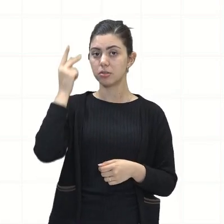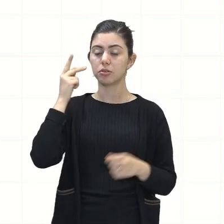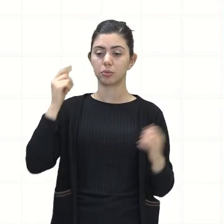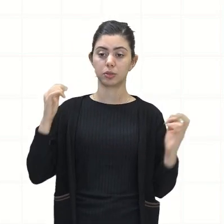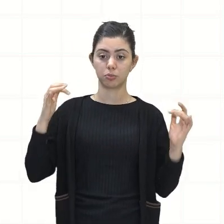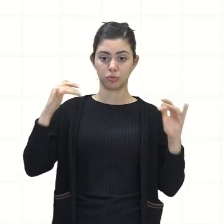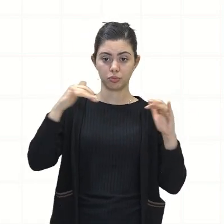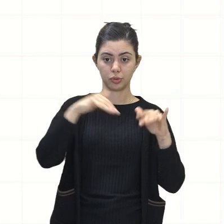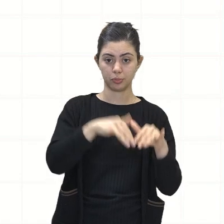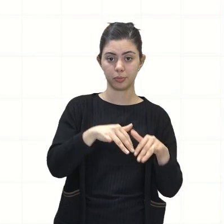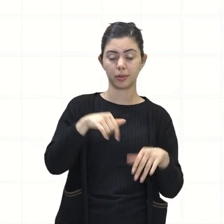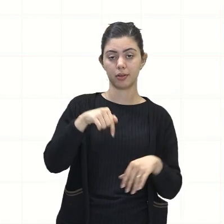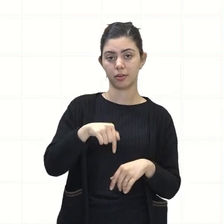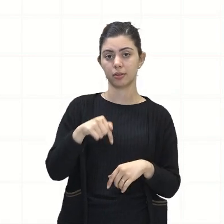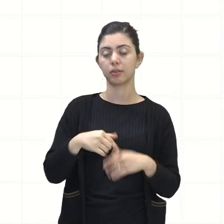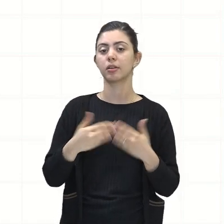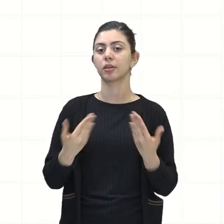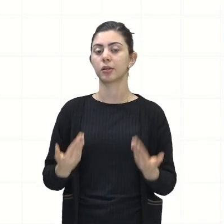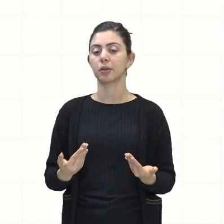urbanizaram aqui,